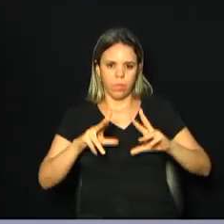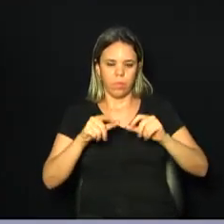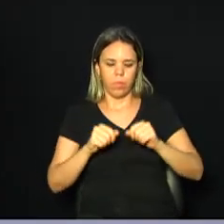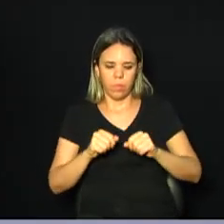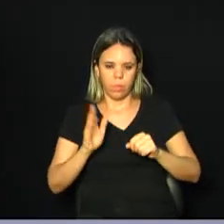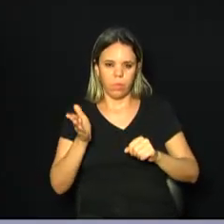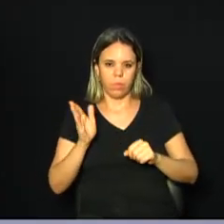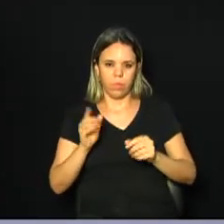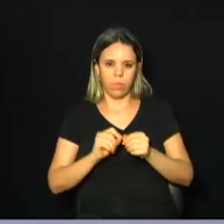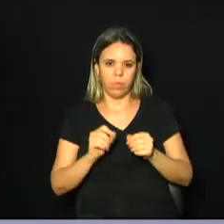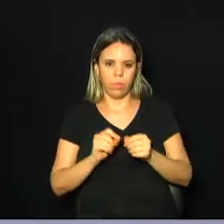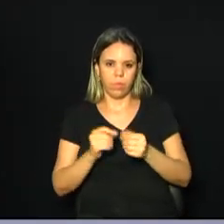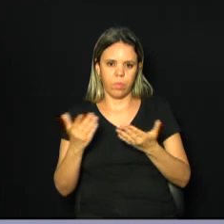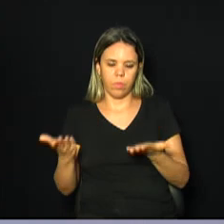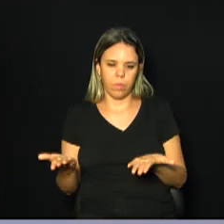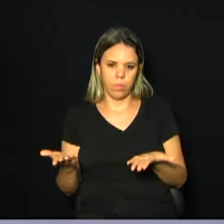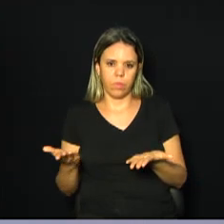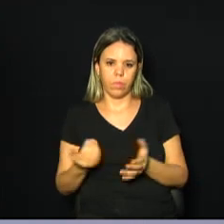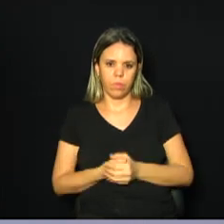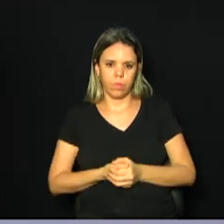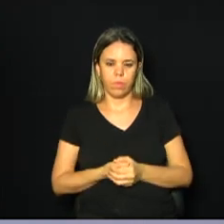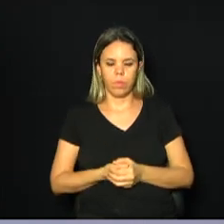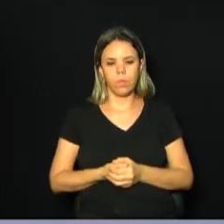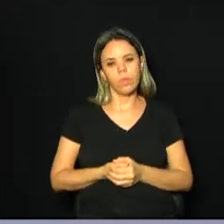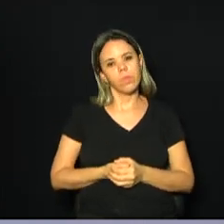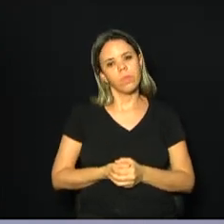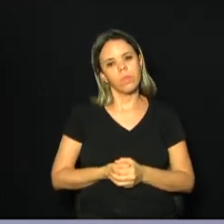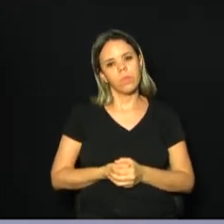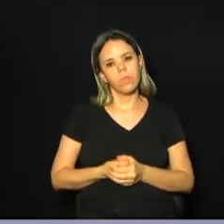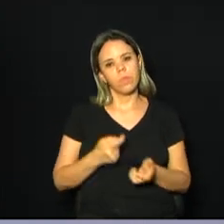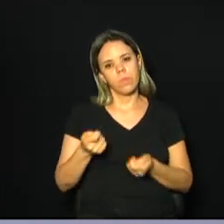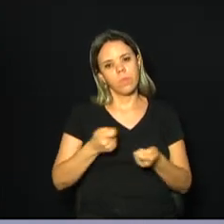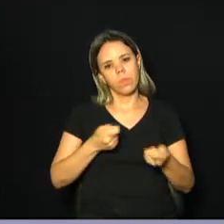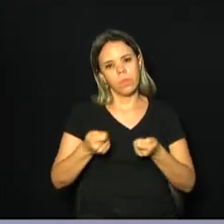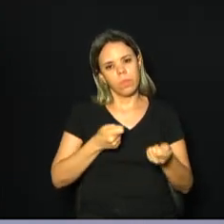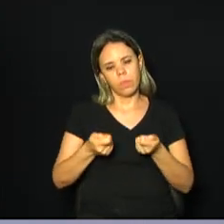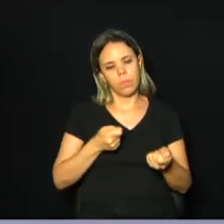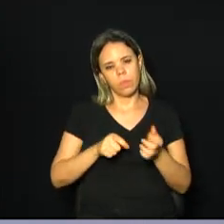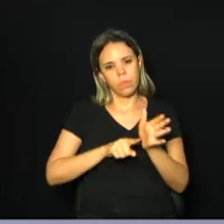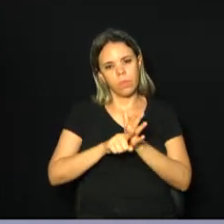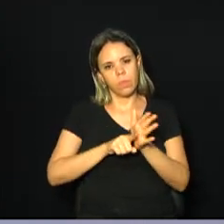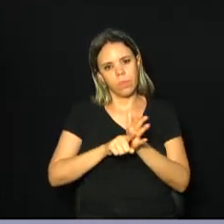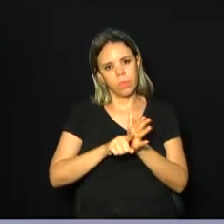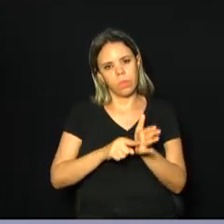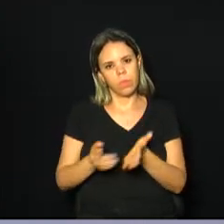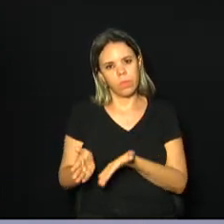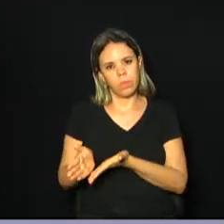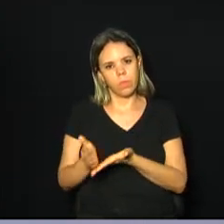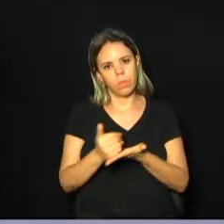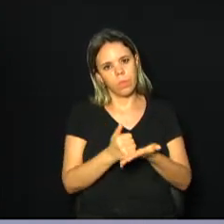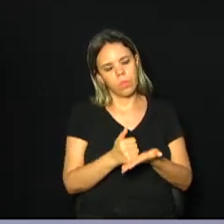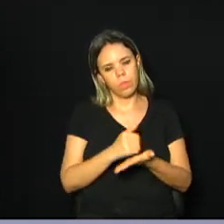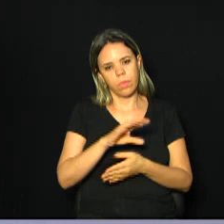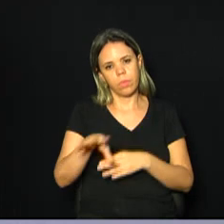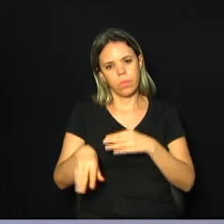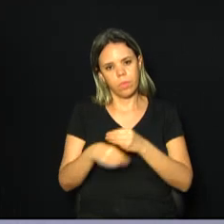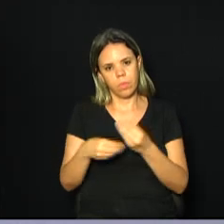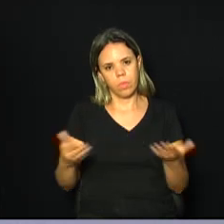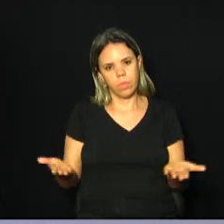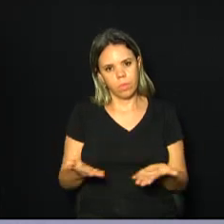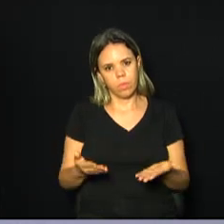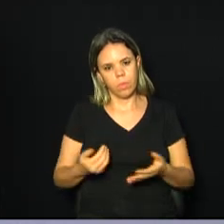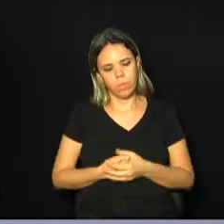você já fez em relação a esse controle de dados. Uma implantação